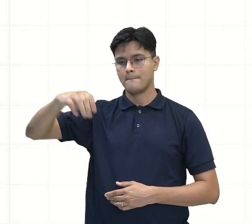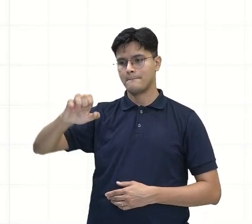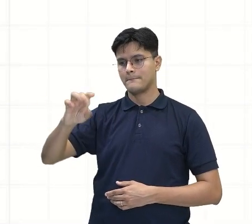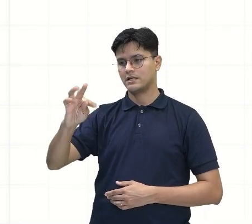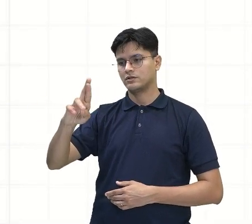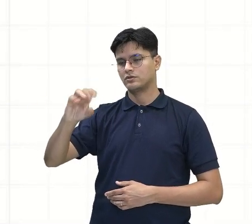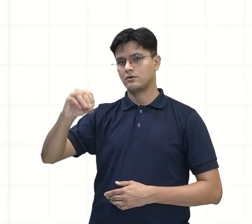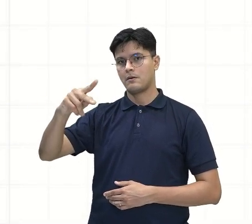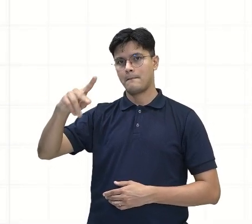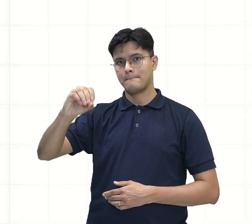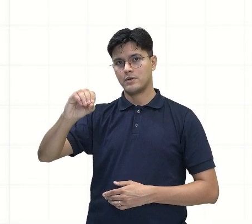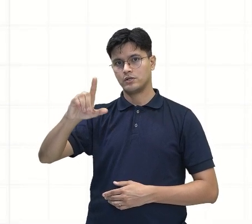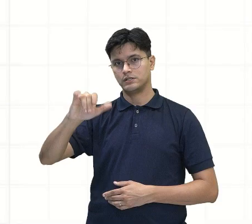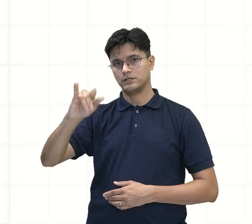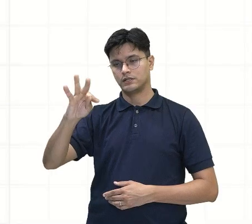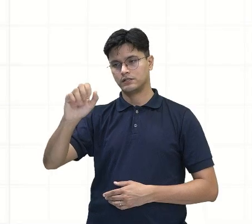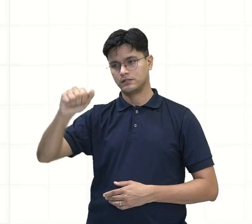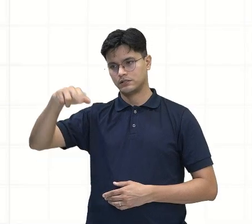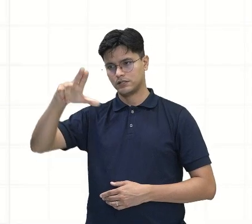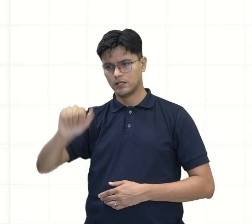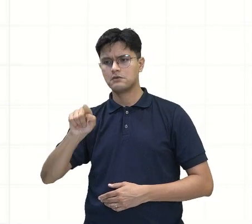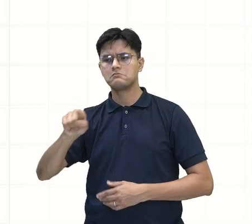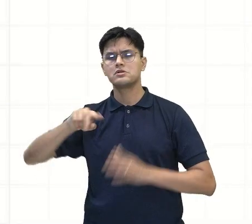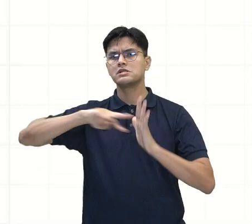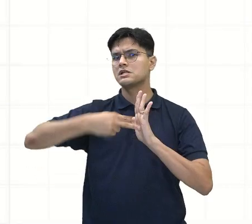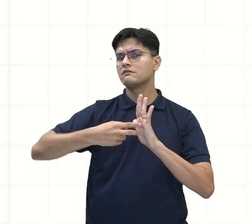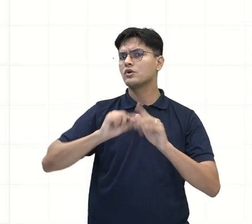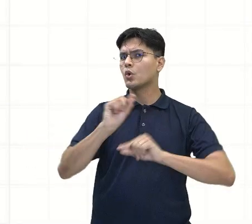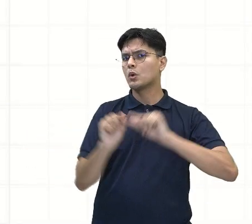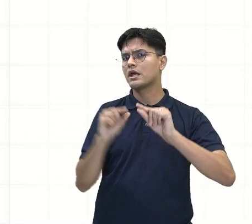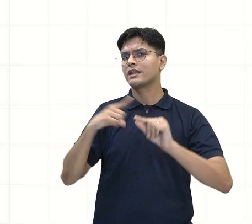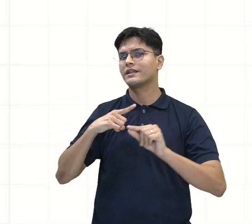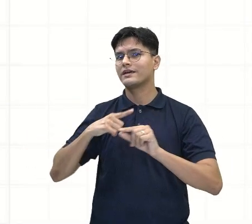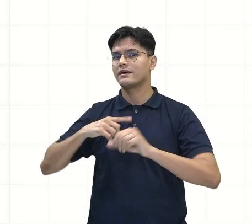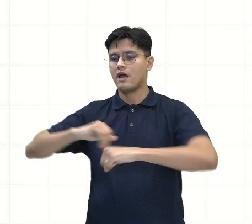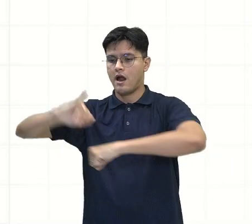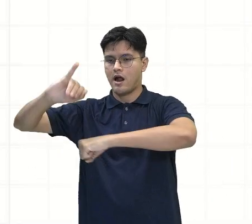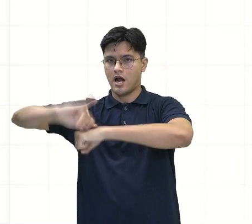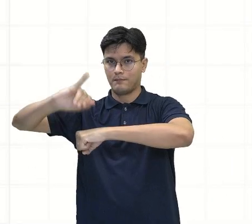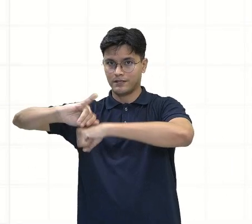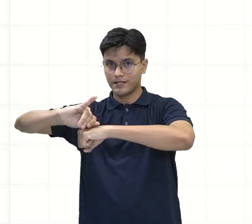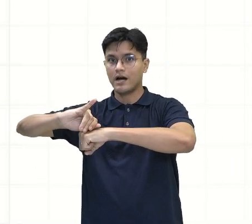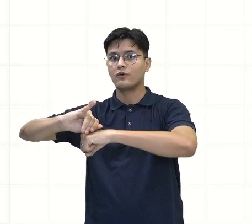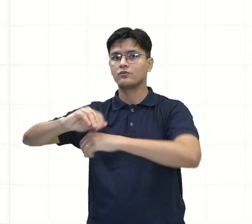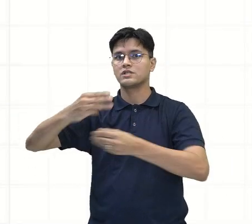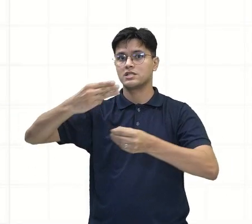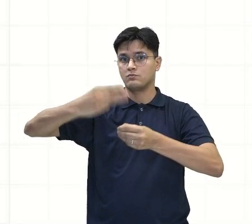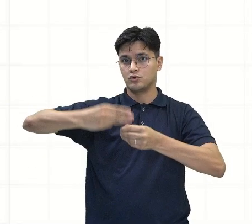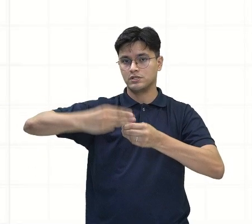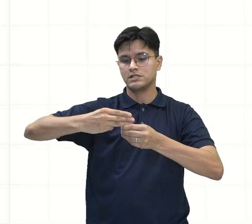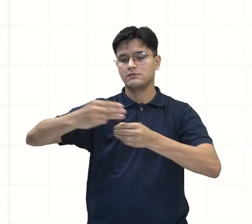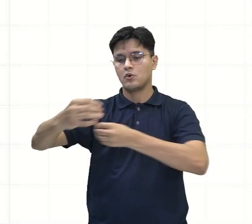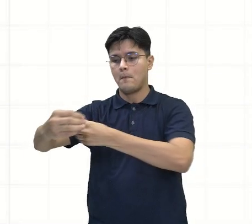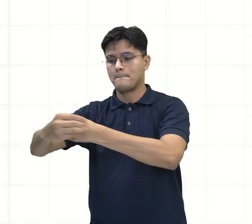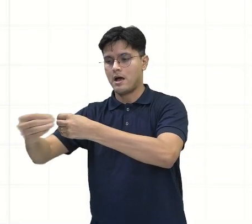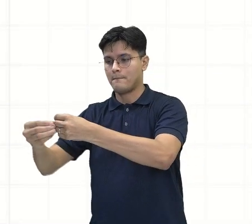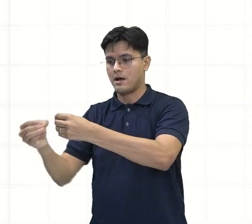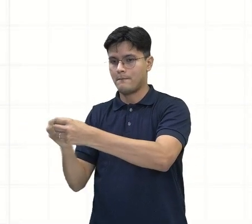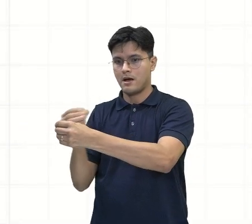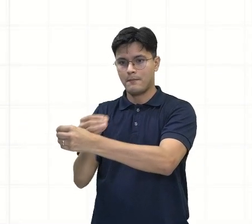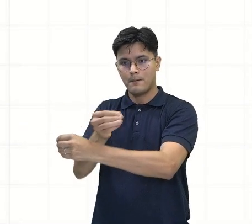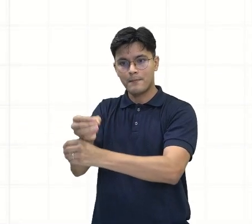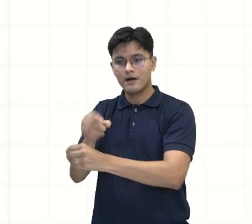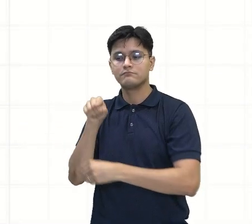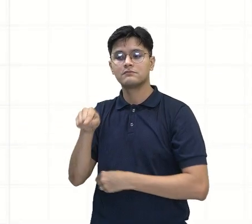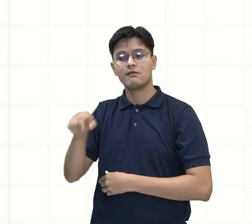da capital. Então você tem a capital e vários outros municípios ao entorno, nós chamamos de região metropolitana, tá? Então nessa